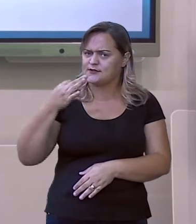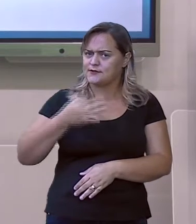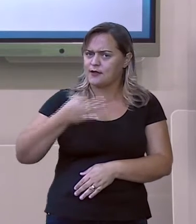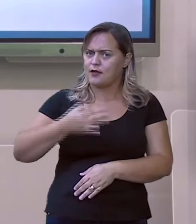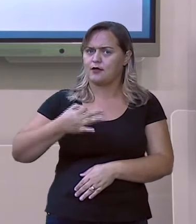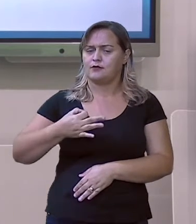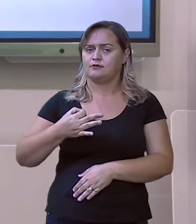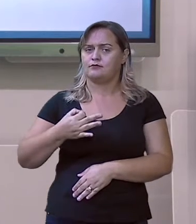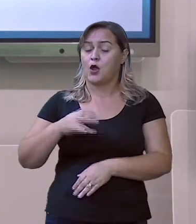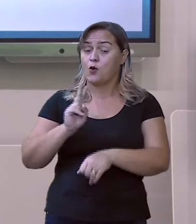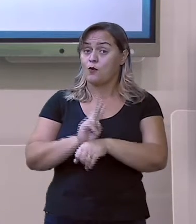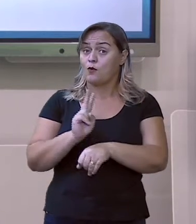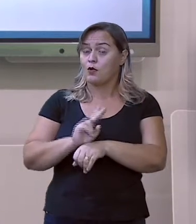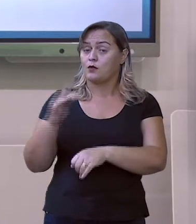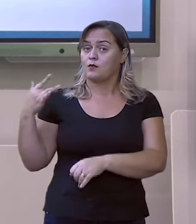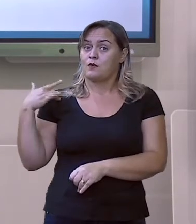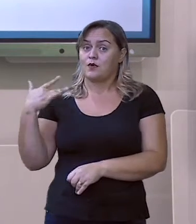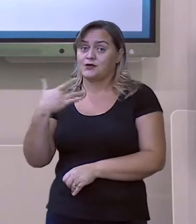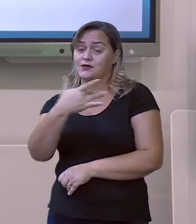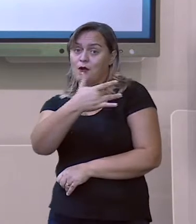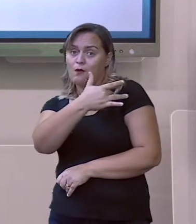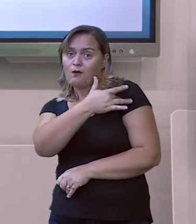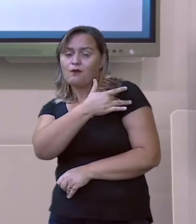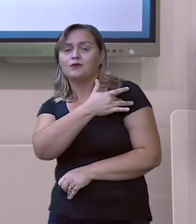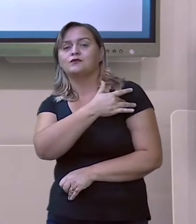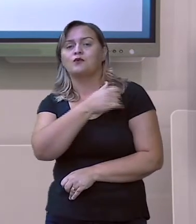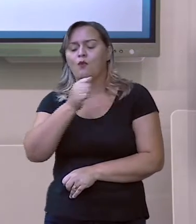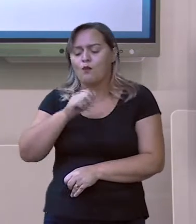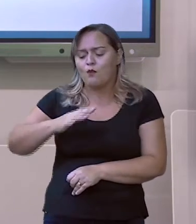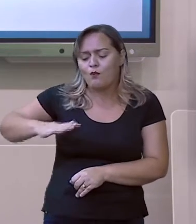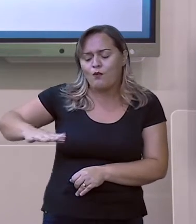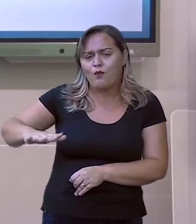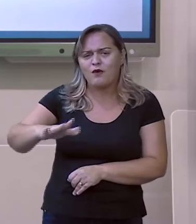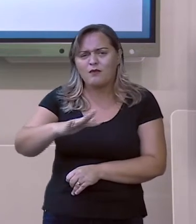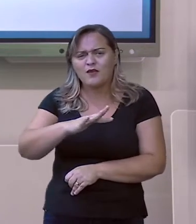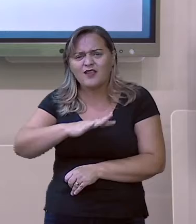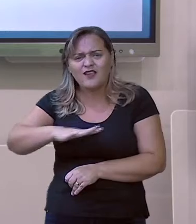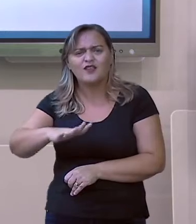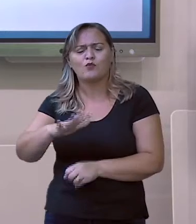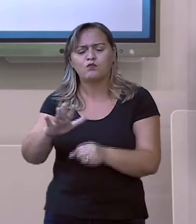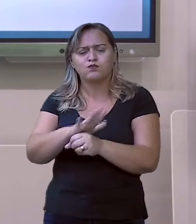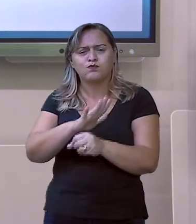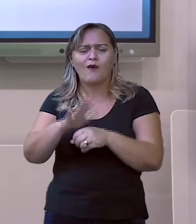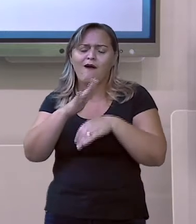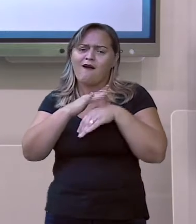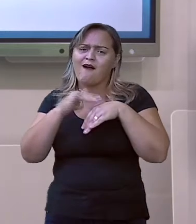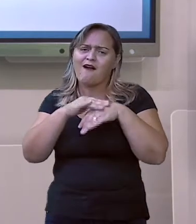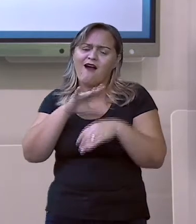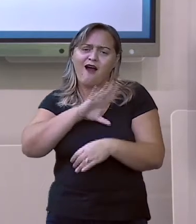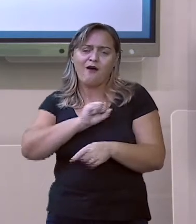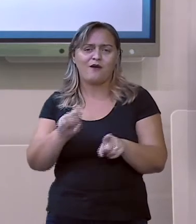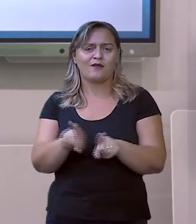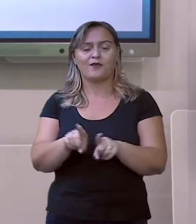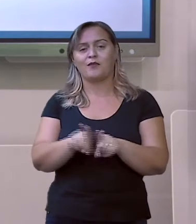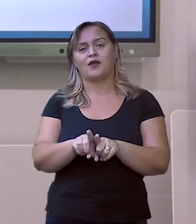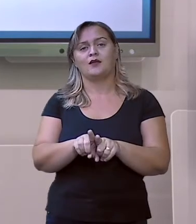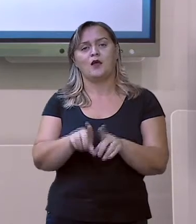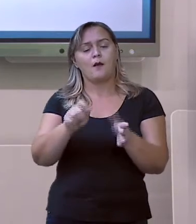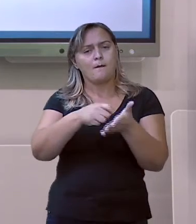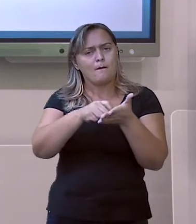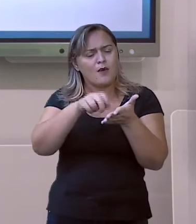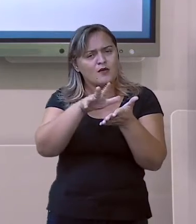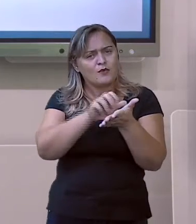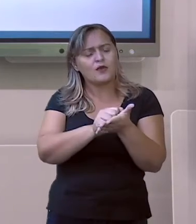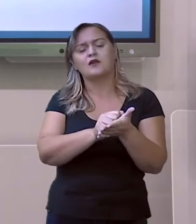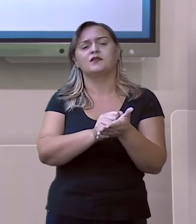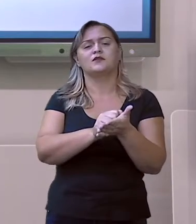um ambiente acolhedor. O ideal é que essas crianças sejam matriculadas em escolas regulares, onde elas possam desenvolver